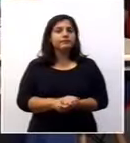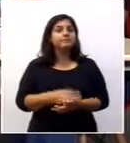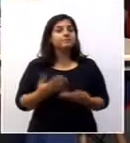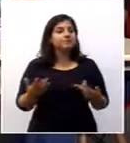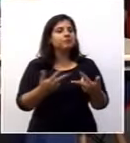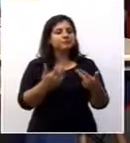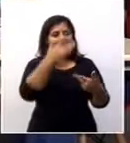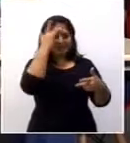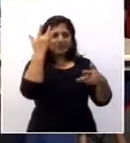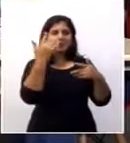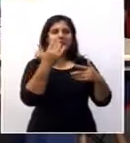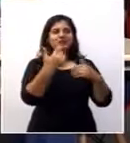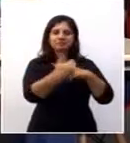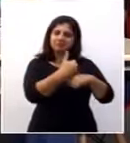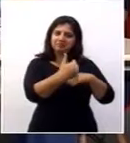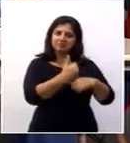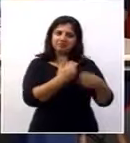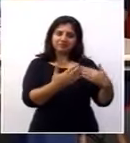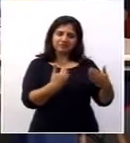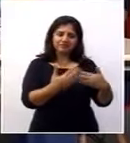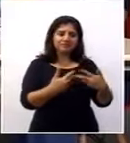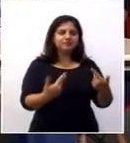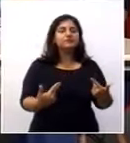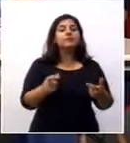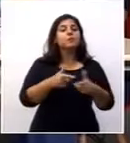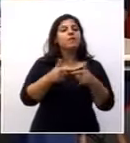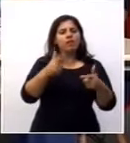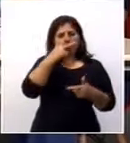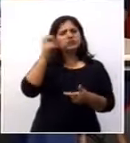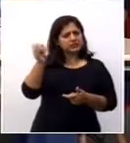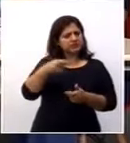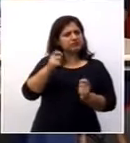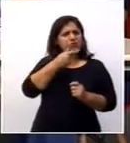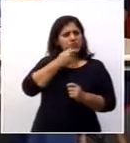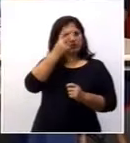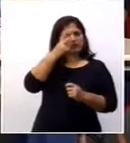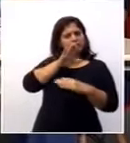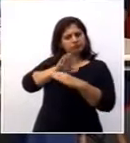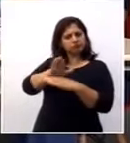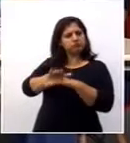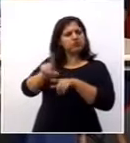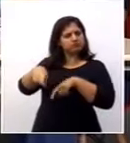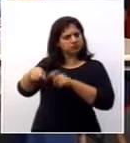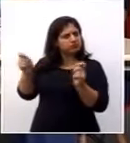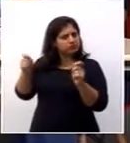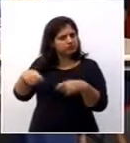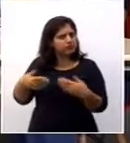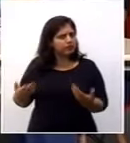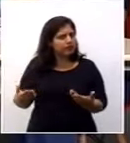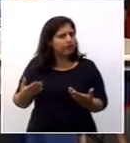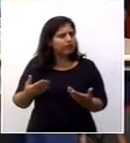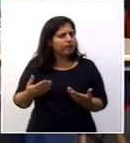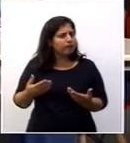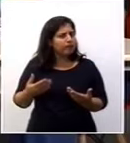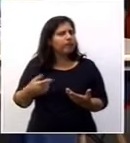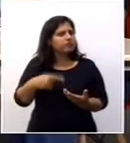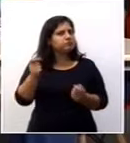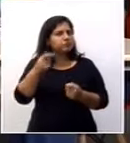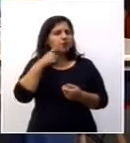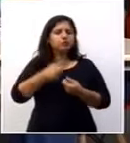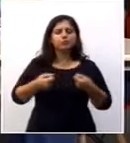tem bastante gente participando aqui. Então, a maioria achou que sim, que ele pode ajudar sim no sítio. Ele pode